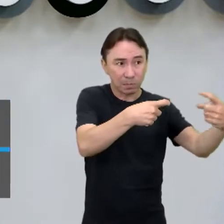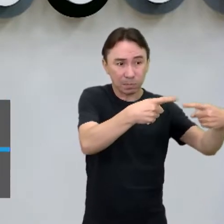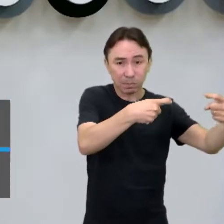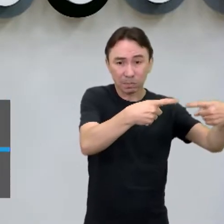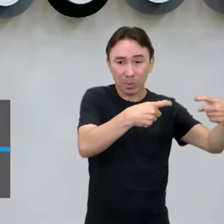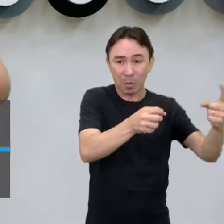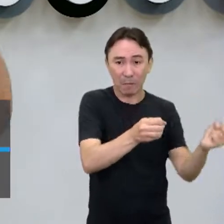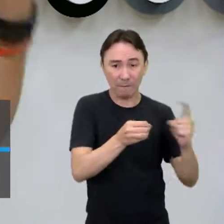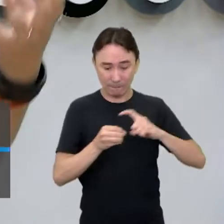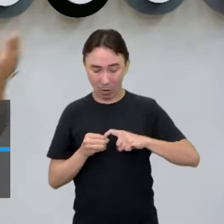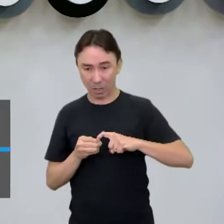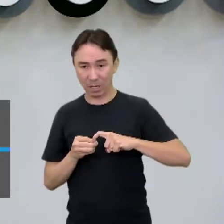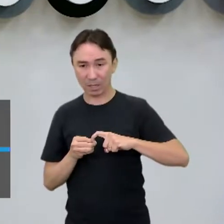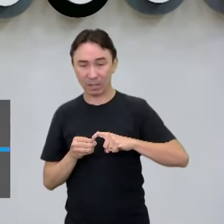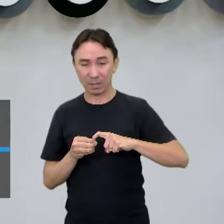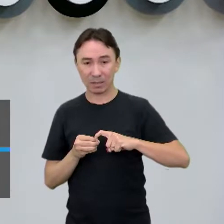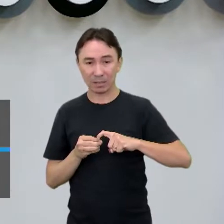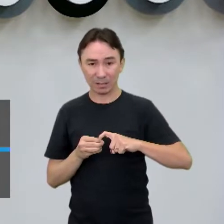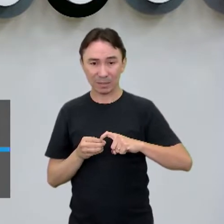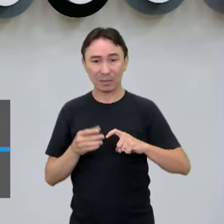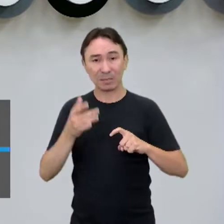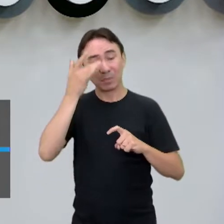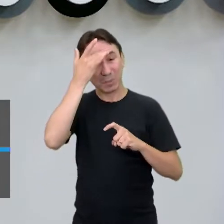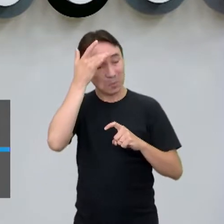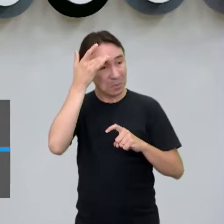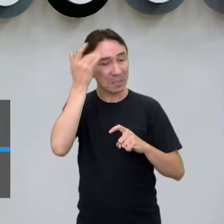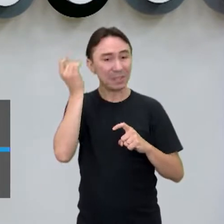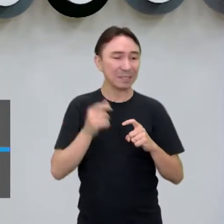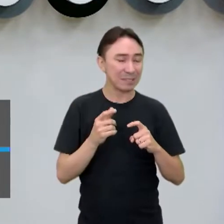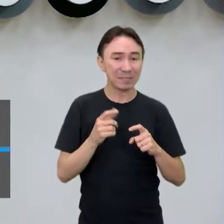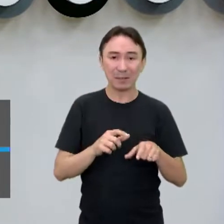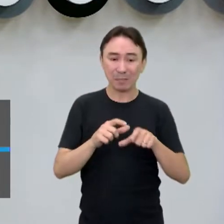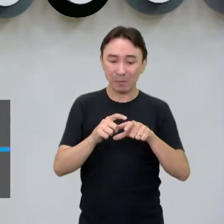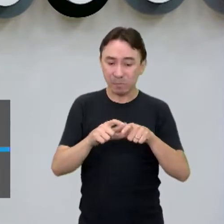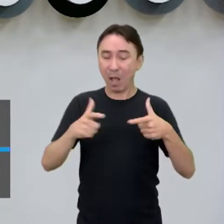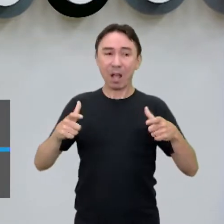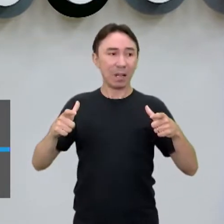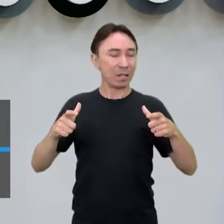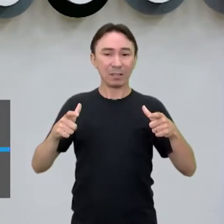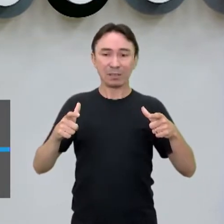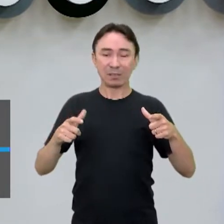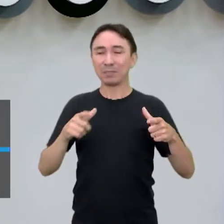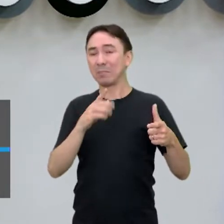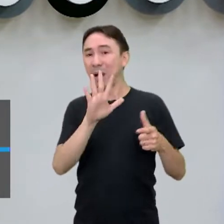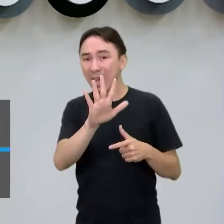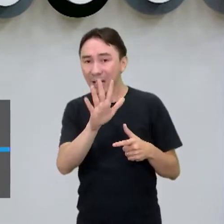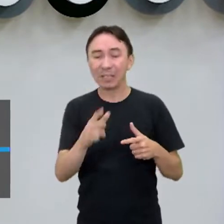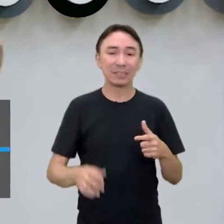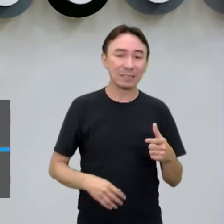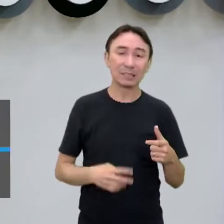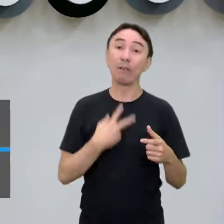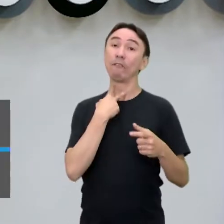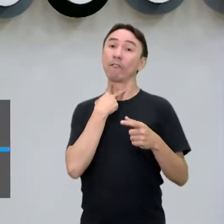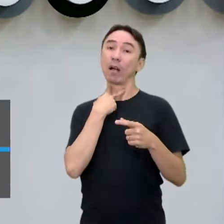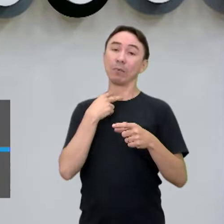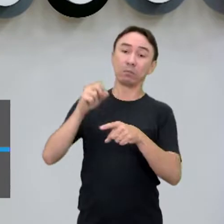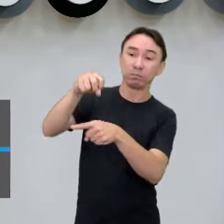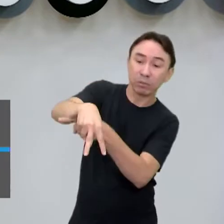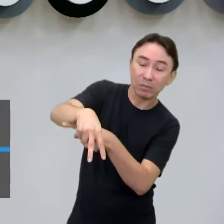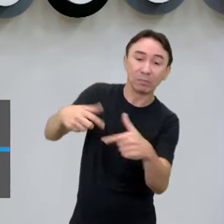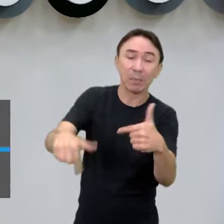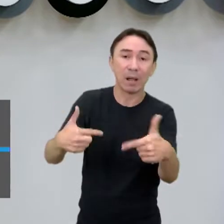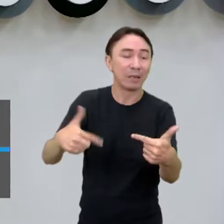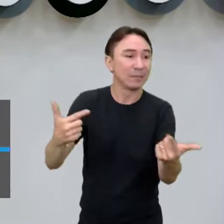pessoas aumenta absurdamente. Só que as vagas de trabalho, a organização social não estava pronta também para essa